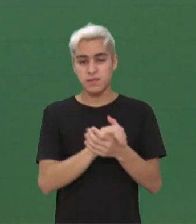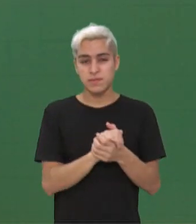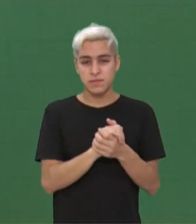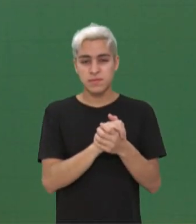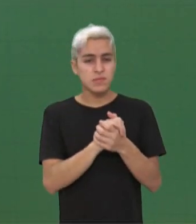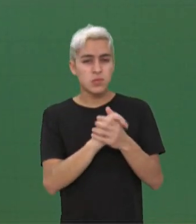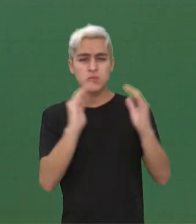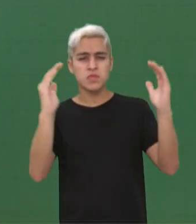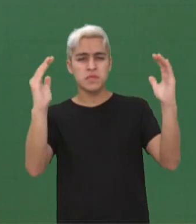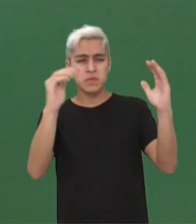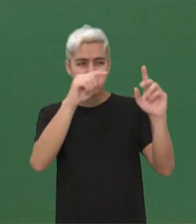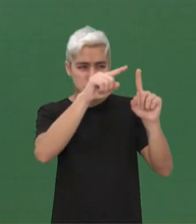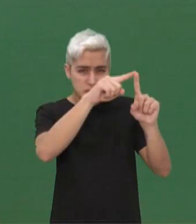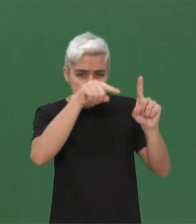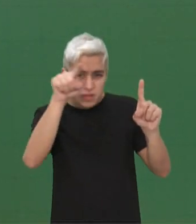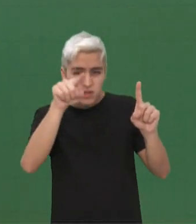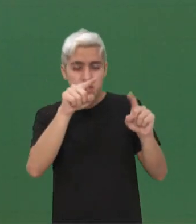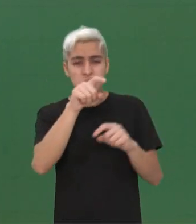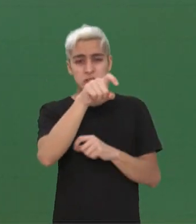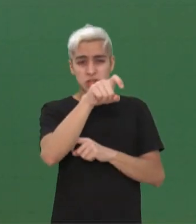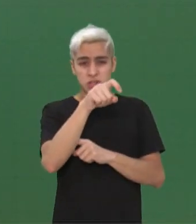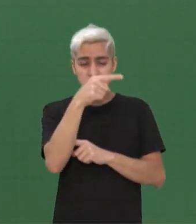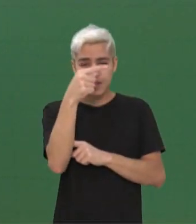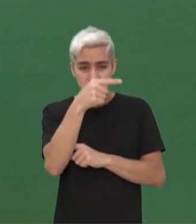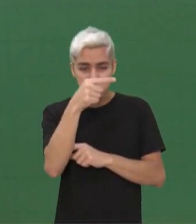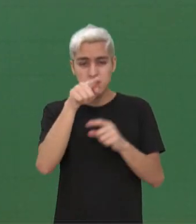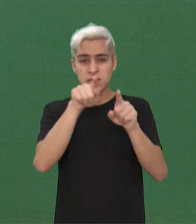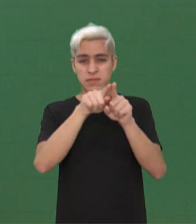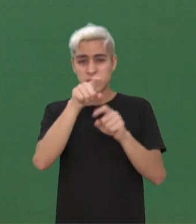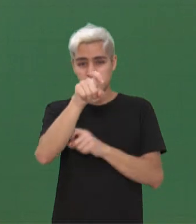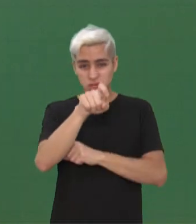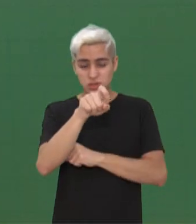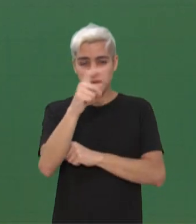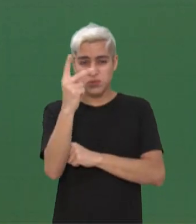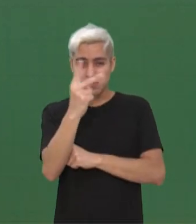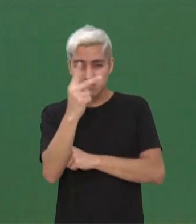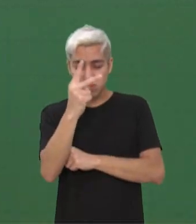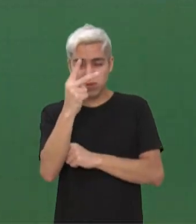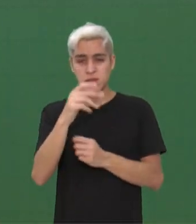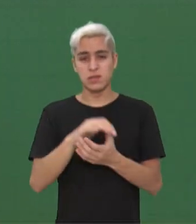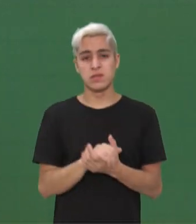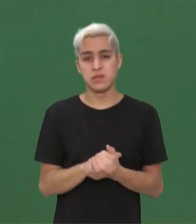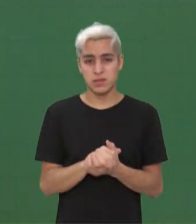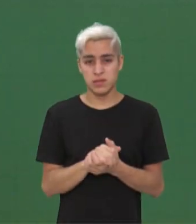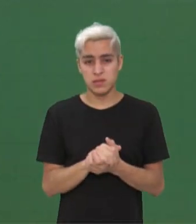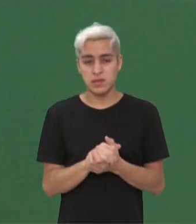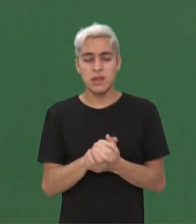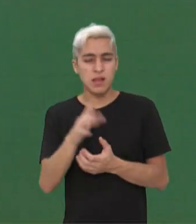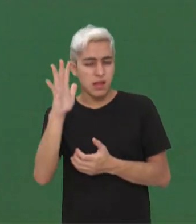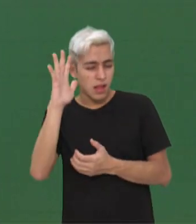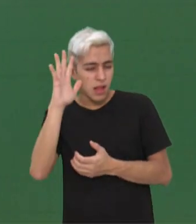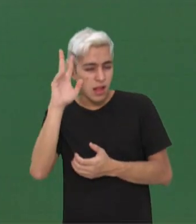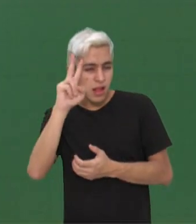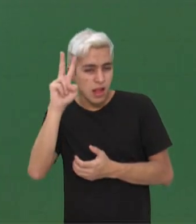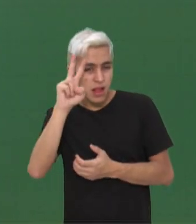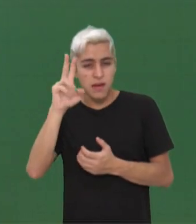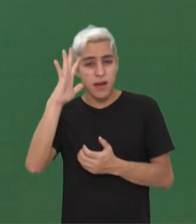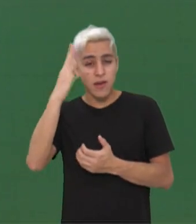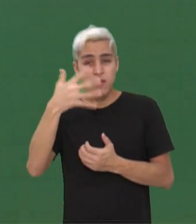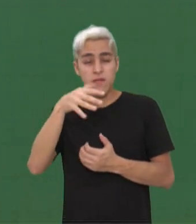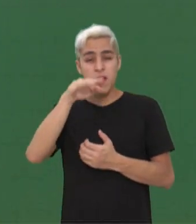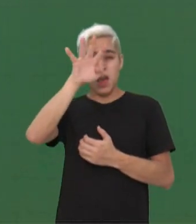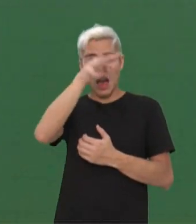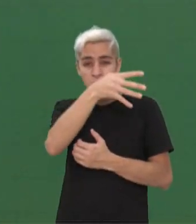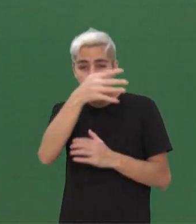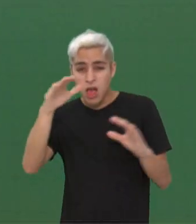Raízes da função, nós vamos buscar o x' e o x duas linhas. Lembra que a gente está resolvendo aqui um gráfico completo.